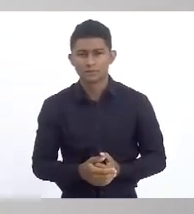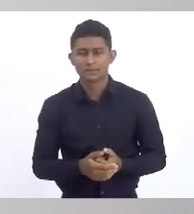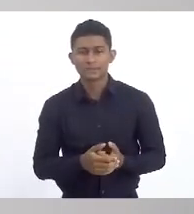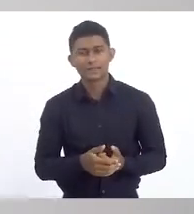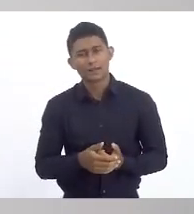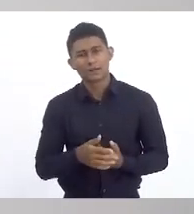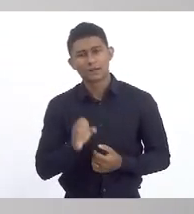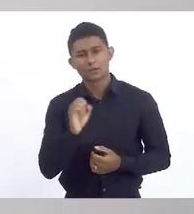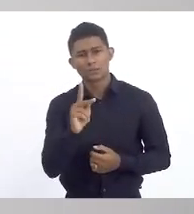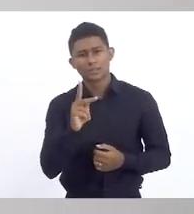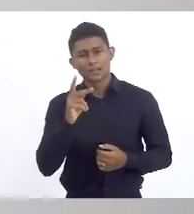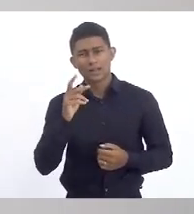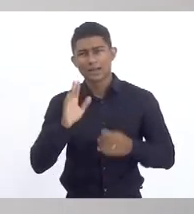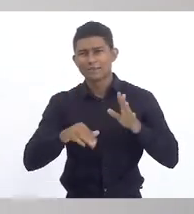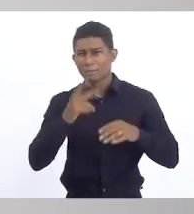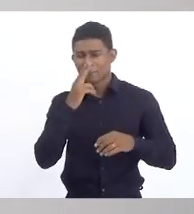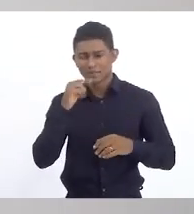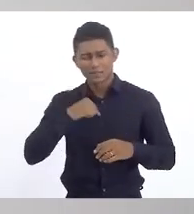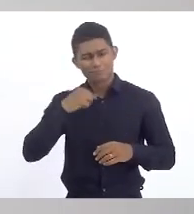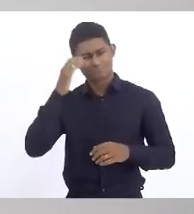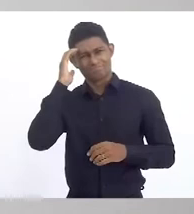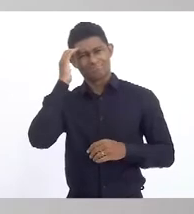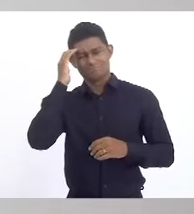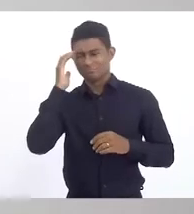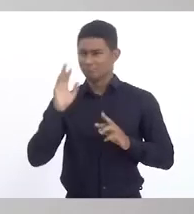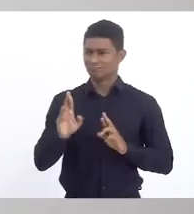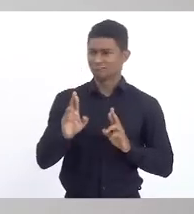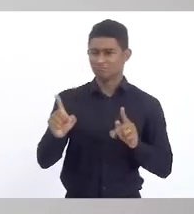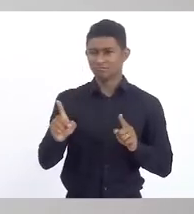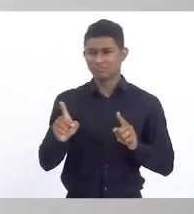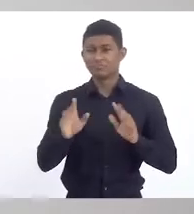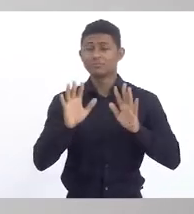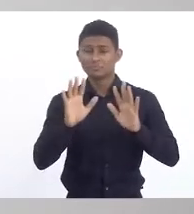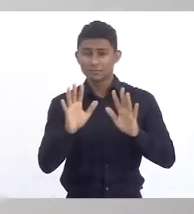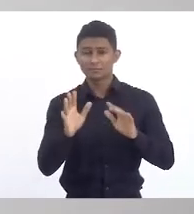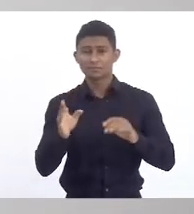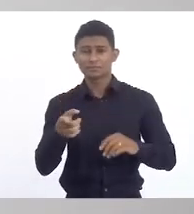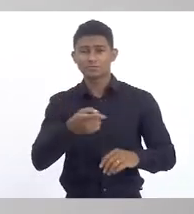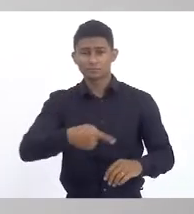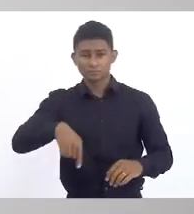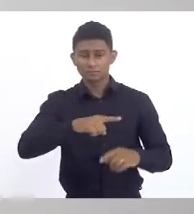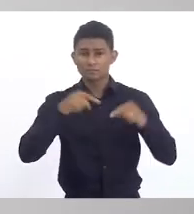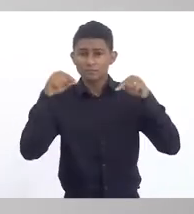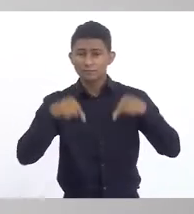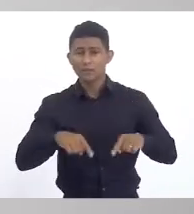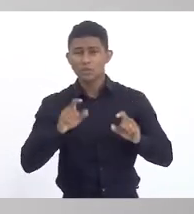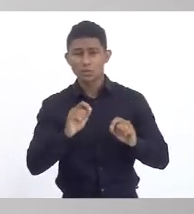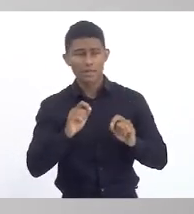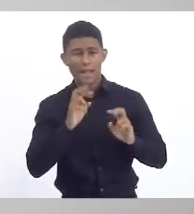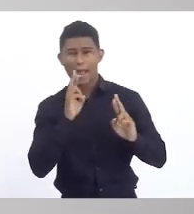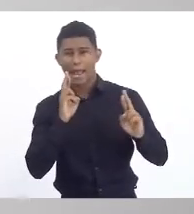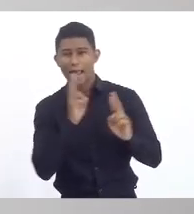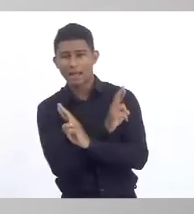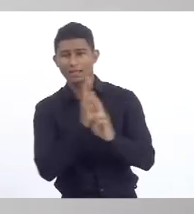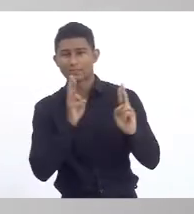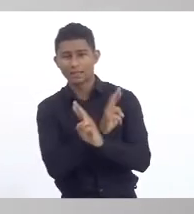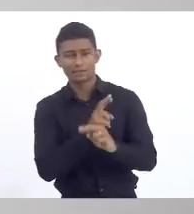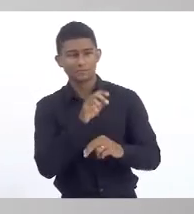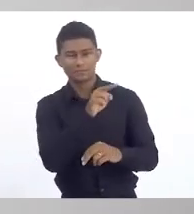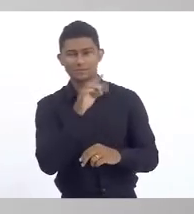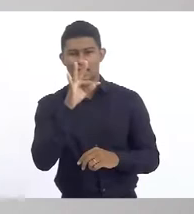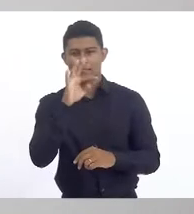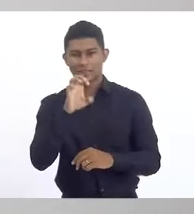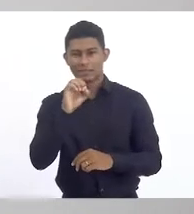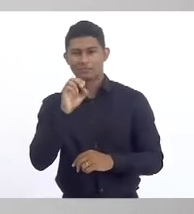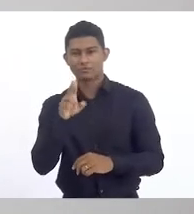divergente aqui da importância disso para a Casa, mas de, porventura, dado que a gente está numa relação com o Tesouro Nacional e com o Conselho